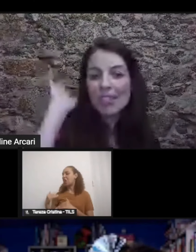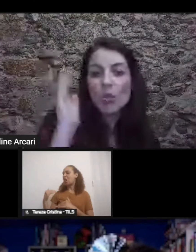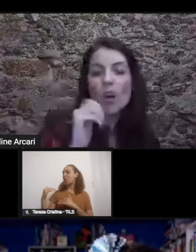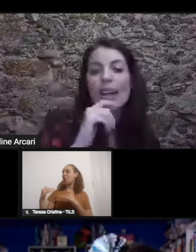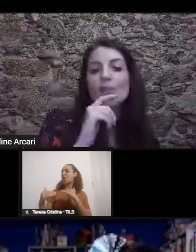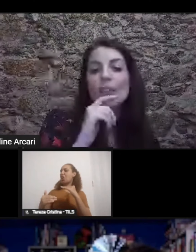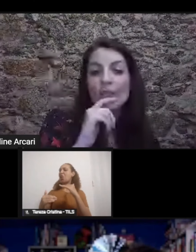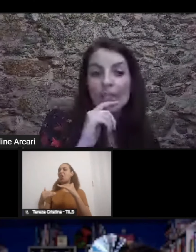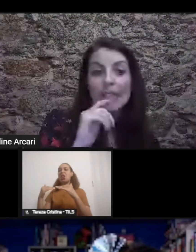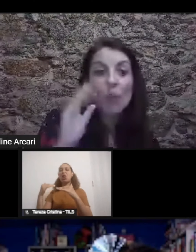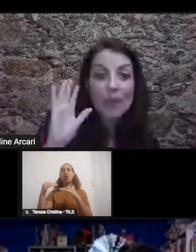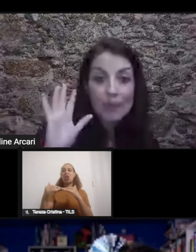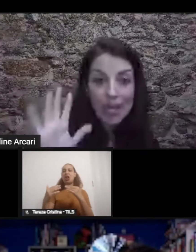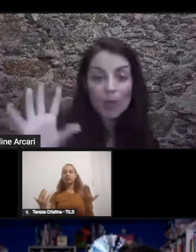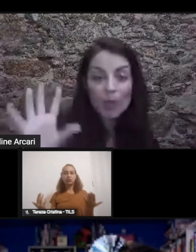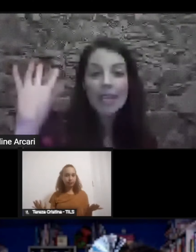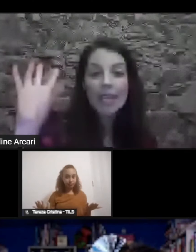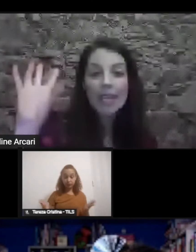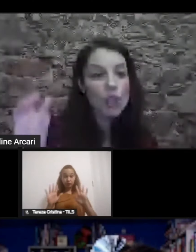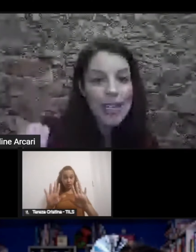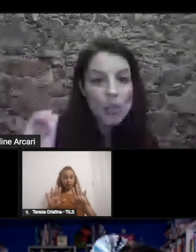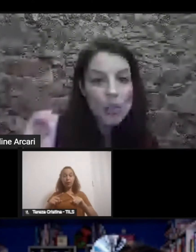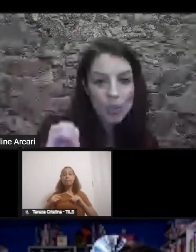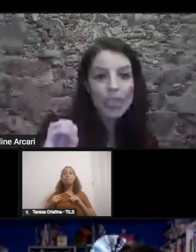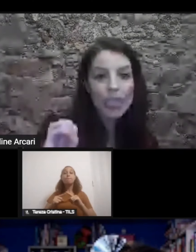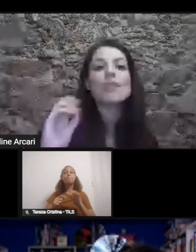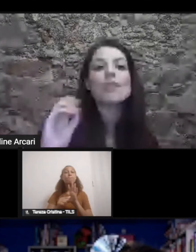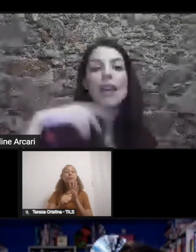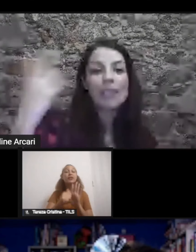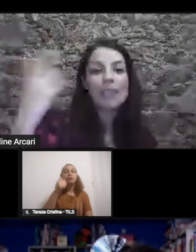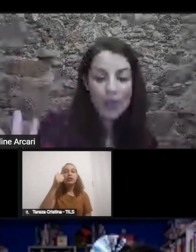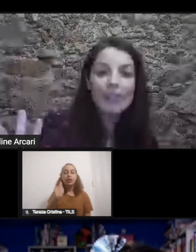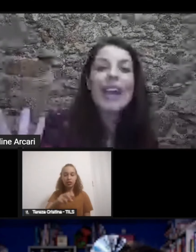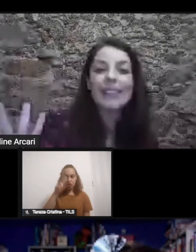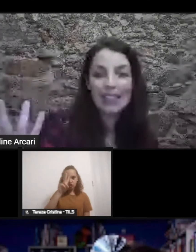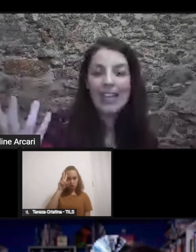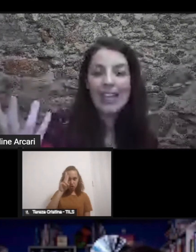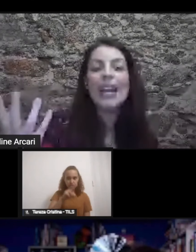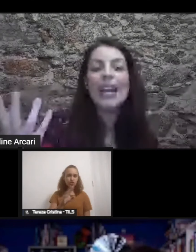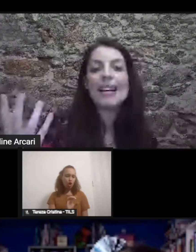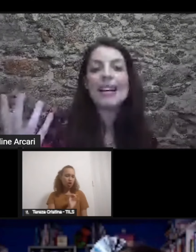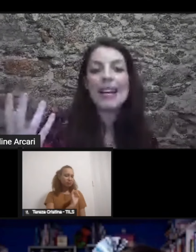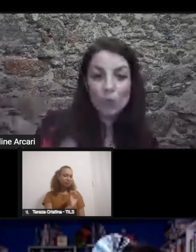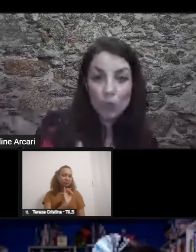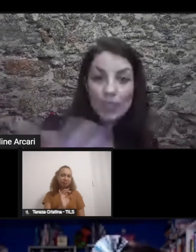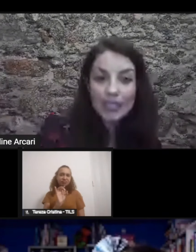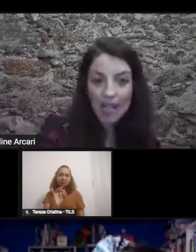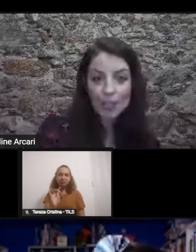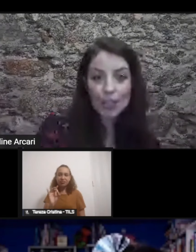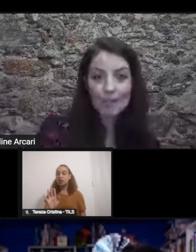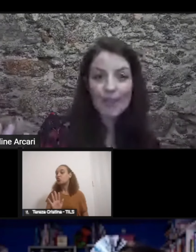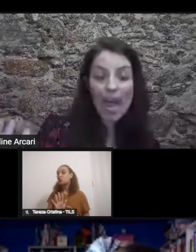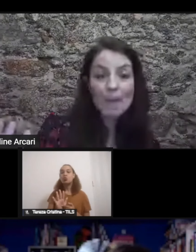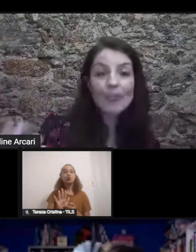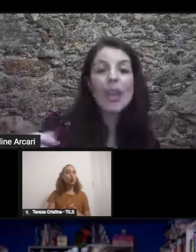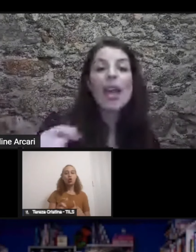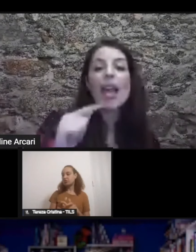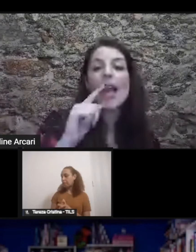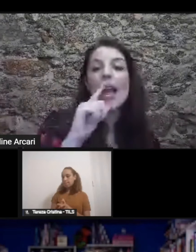não tinha sido correto na vida. Então, primeiro, essas histórias únicas, elas não refletem essa totalidade,